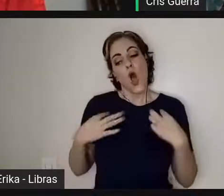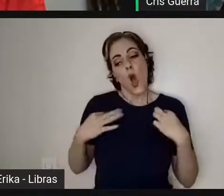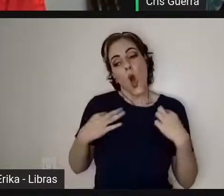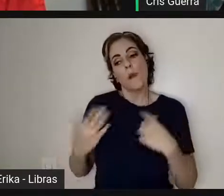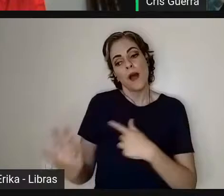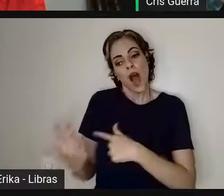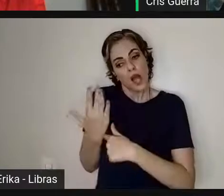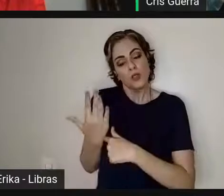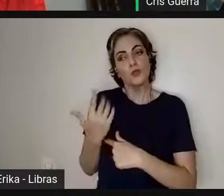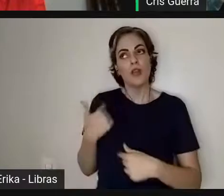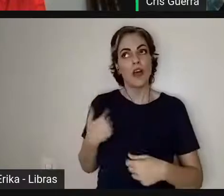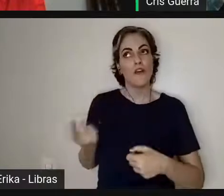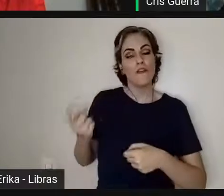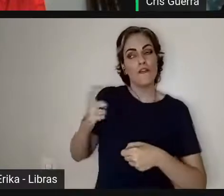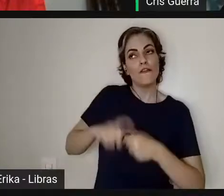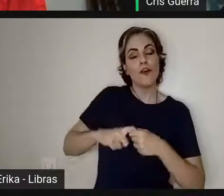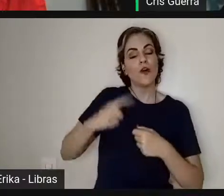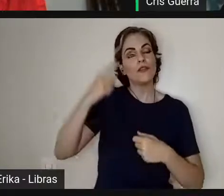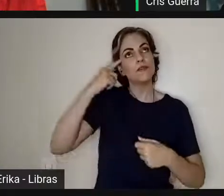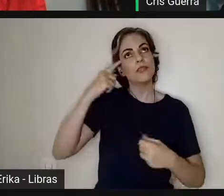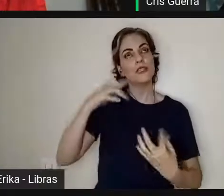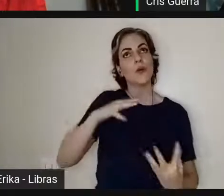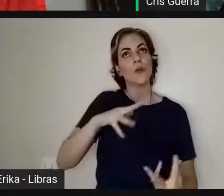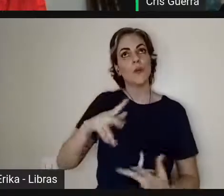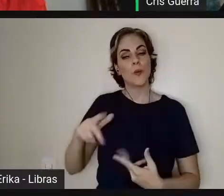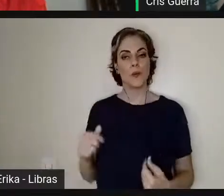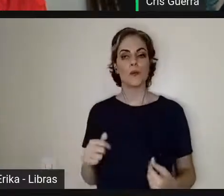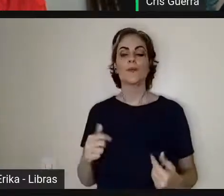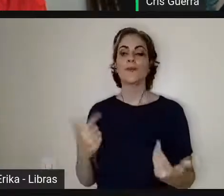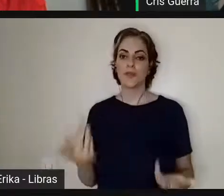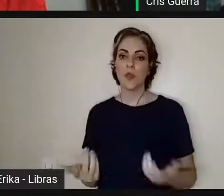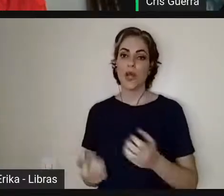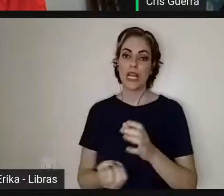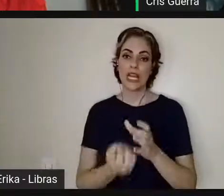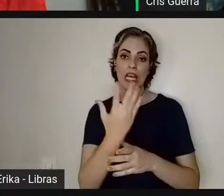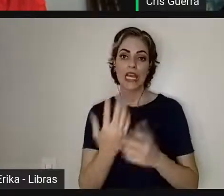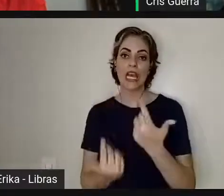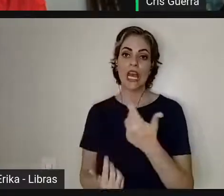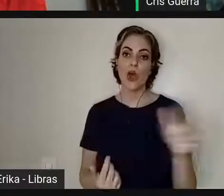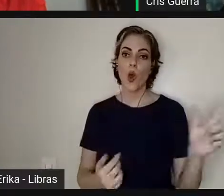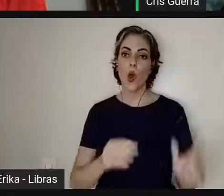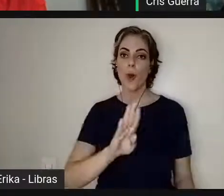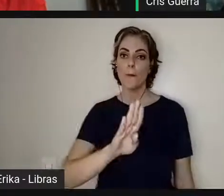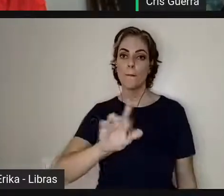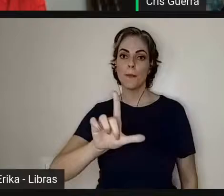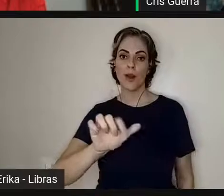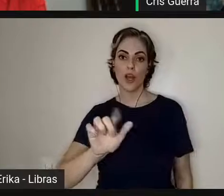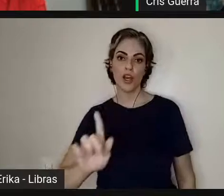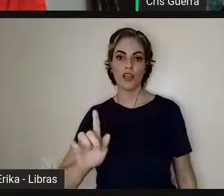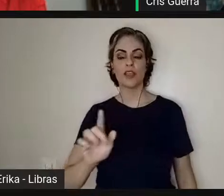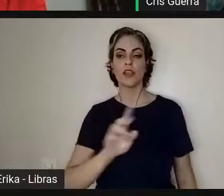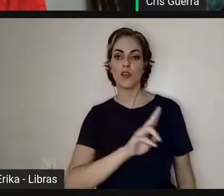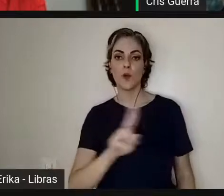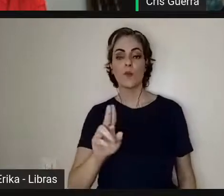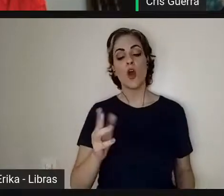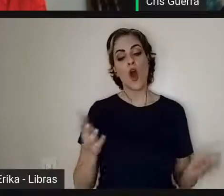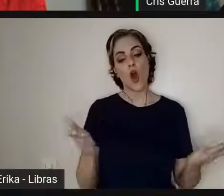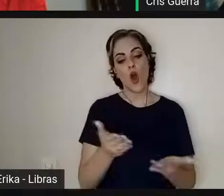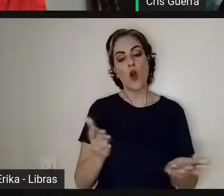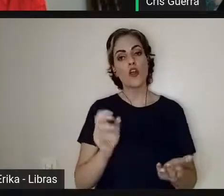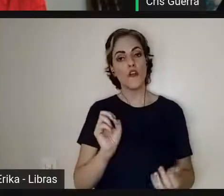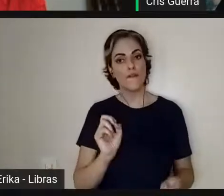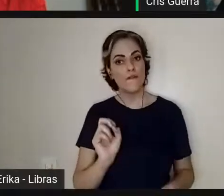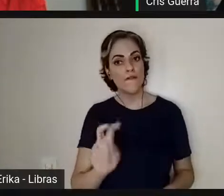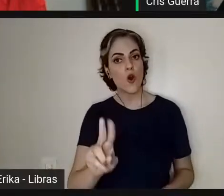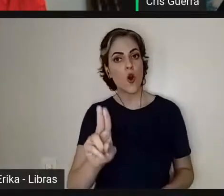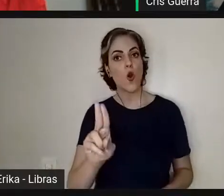de volta para o mundo, né? E aí eu criei um outro blog chamado Hoje Vou Assim, e mandei para os meus amigos. Falei, olha, eu